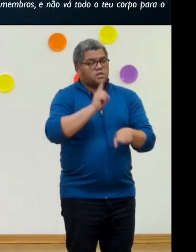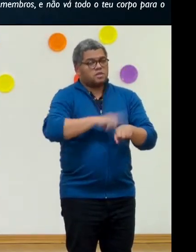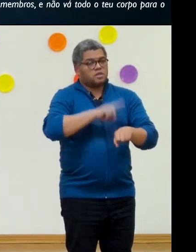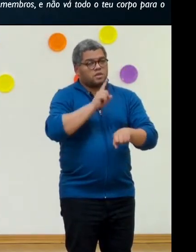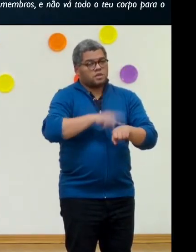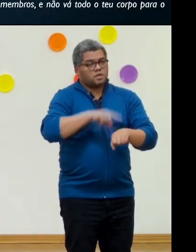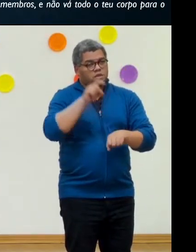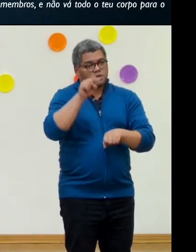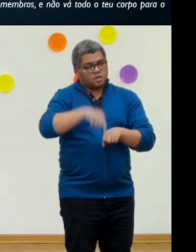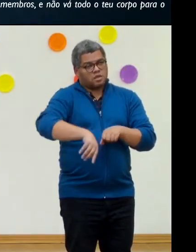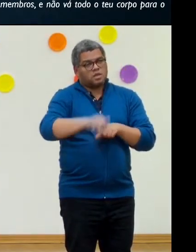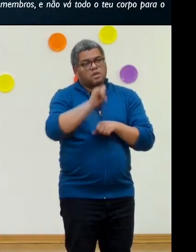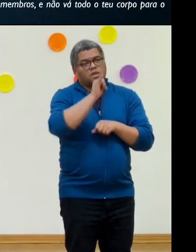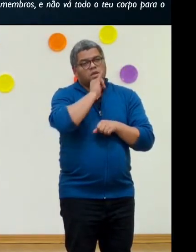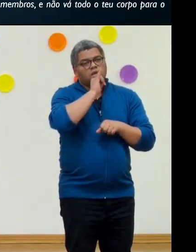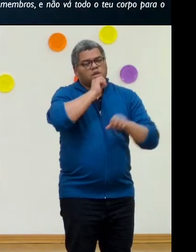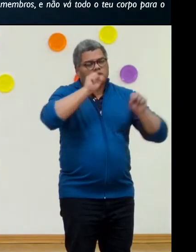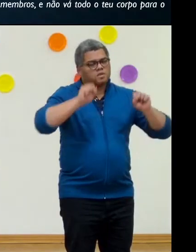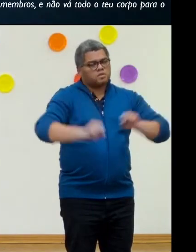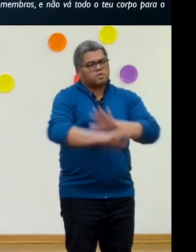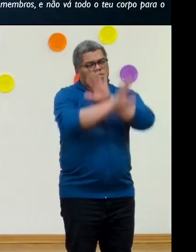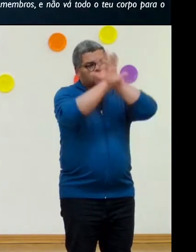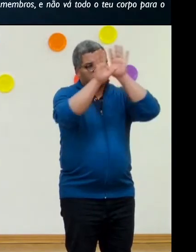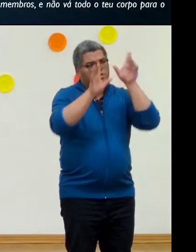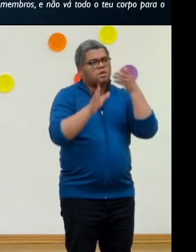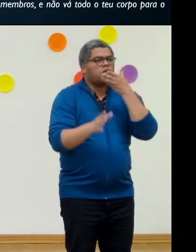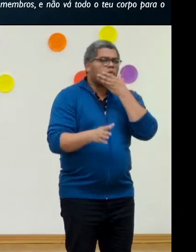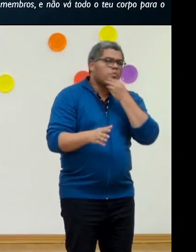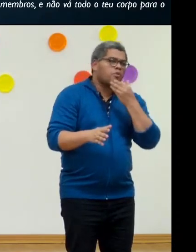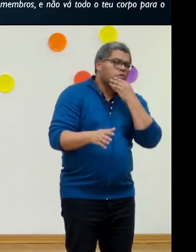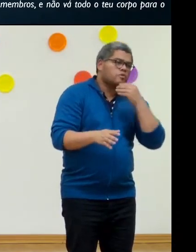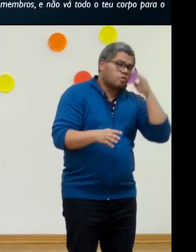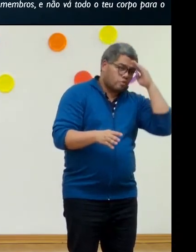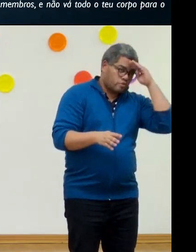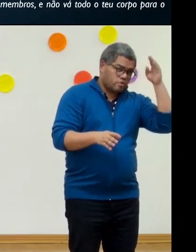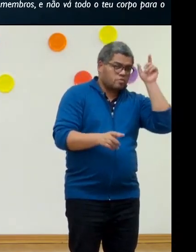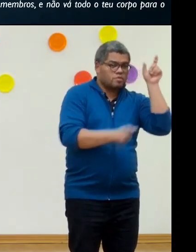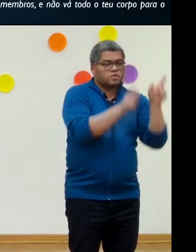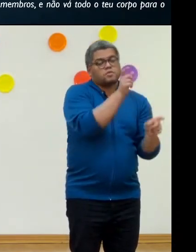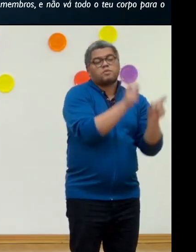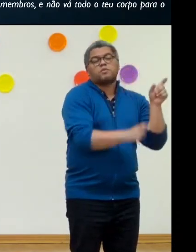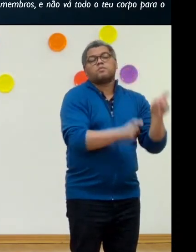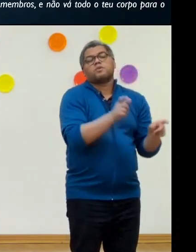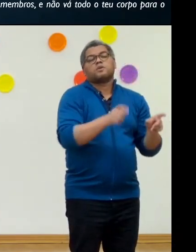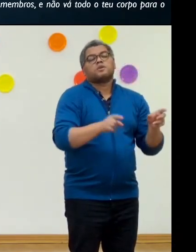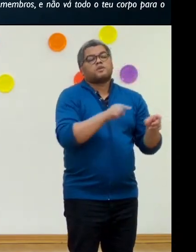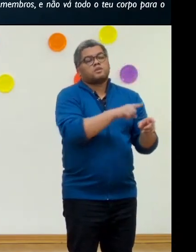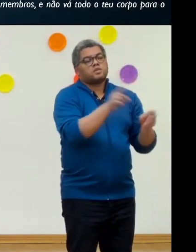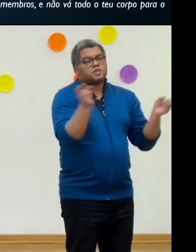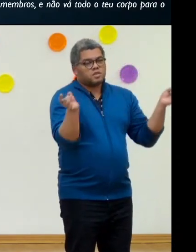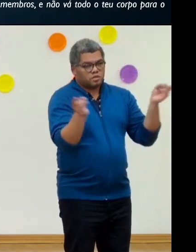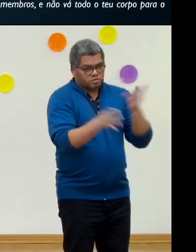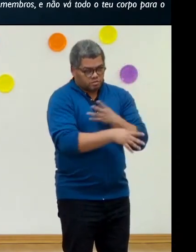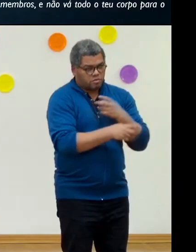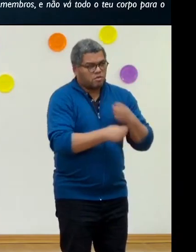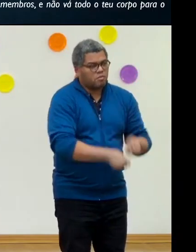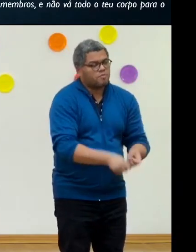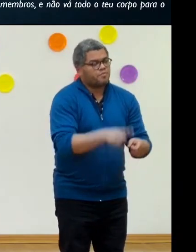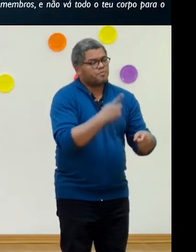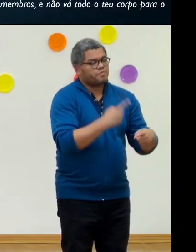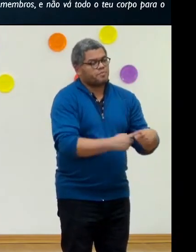Esse é um dos exemplos mais claros, para os homens principalmente. Está disposto a tomar essa cruz e